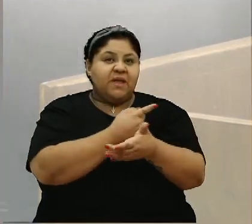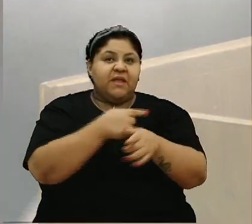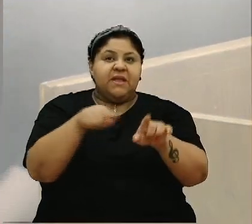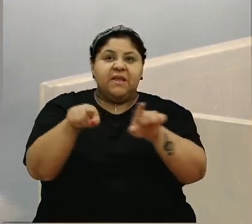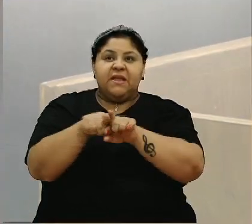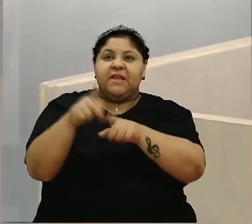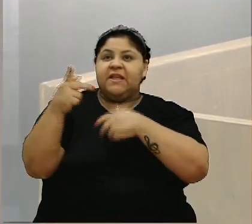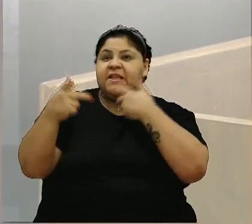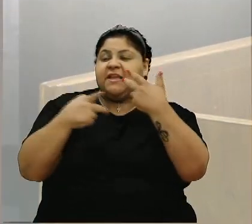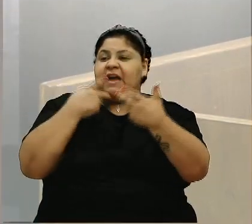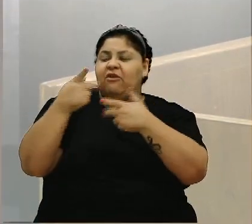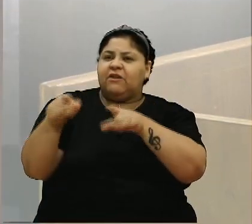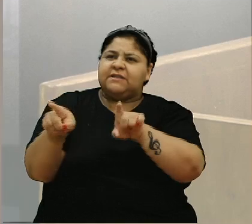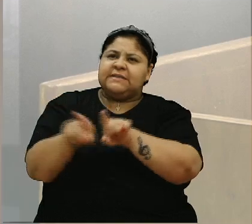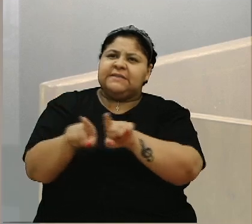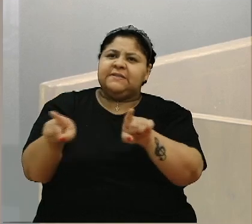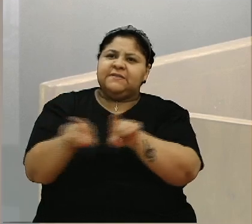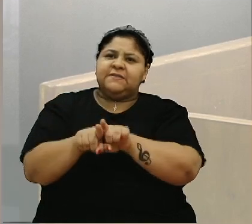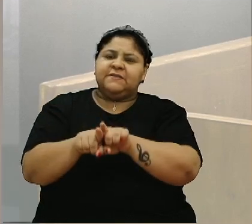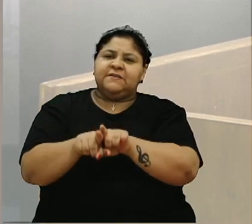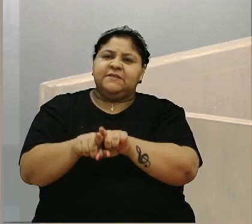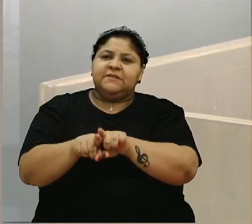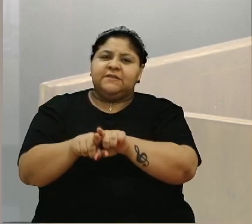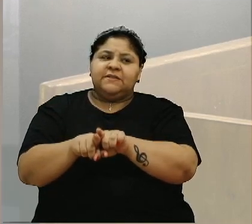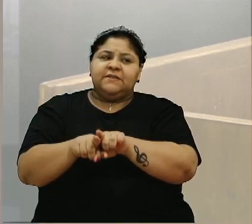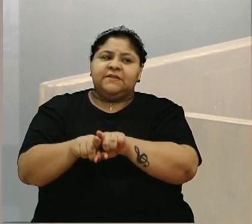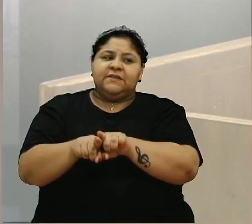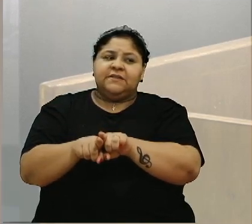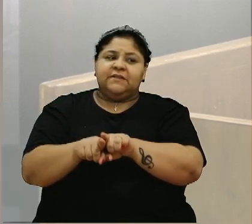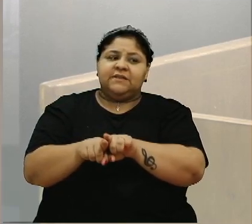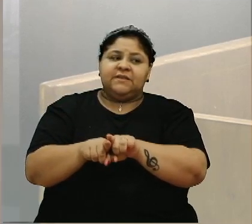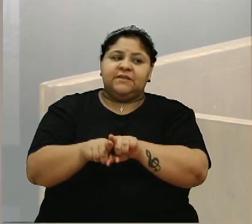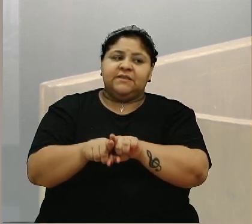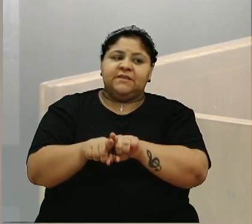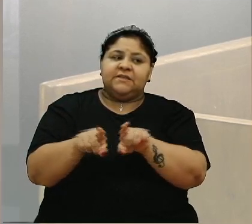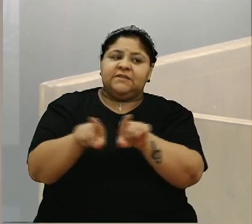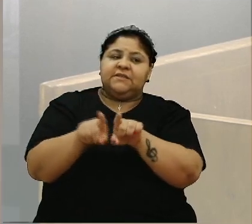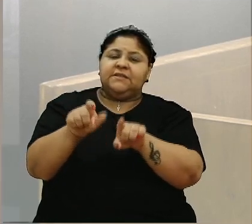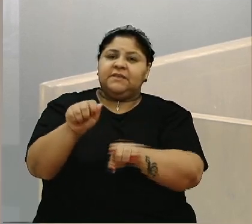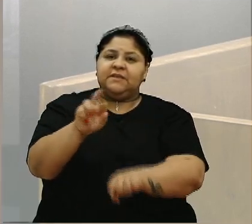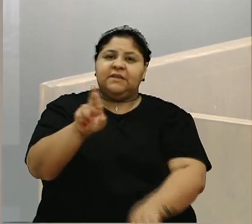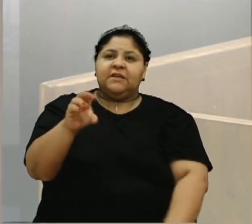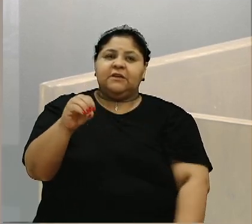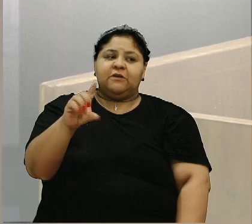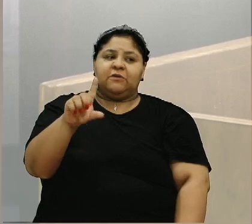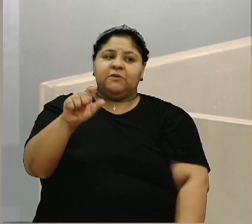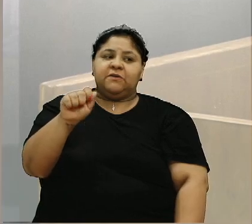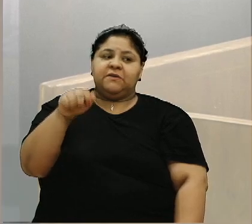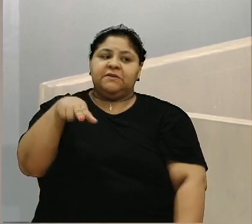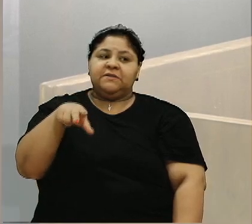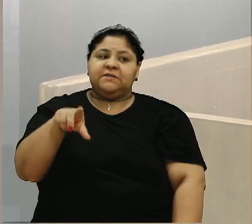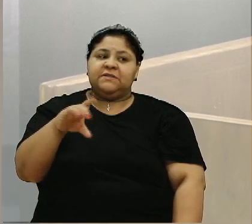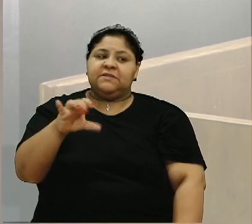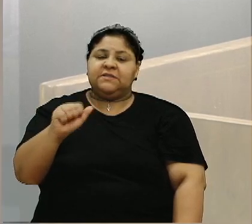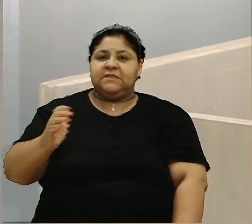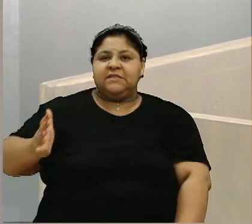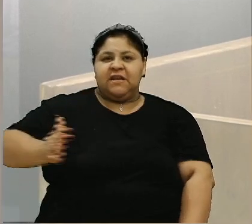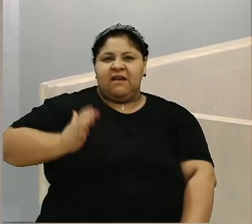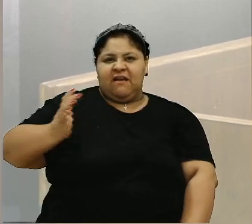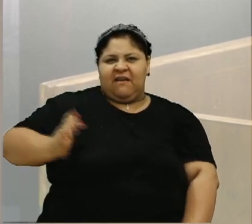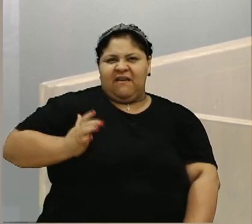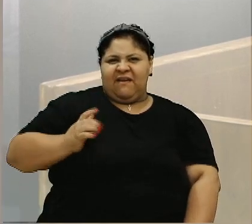o silêncio ensina com elegância. Eu me lembro que em muitos momentos, nesta